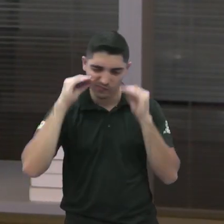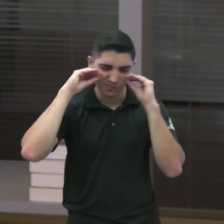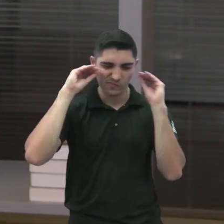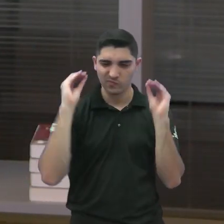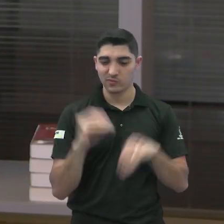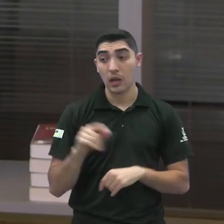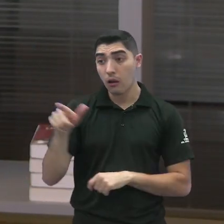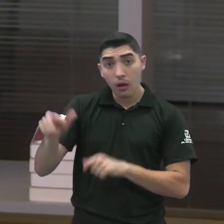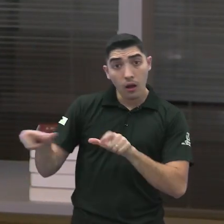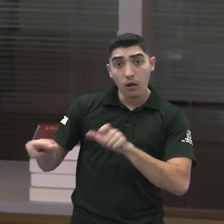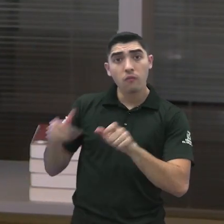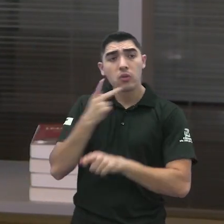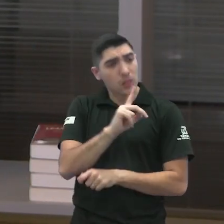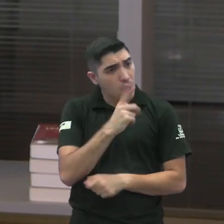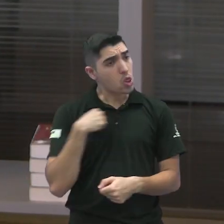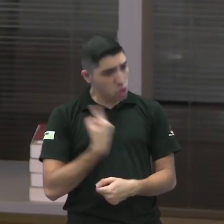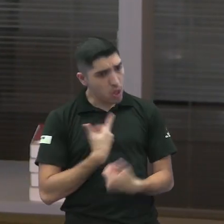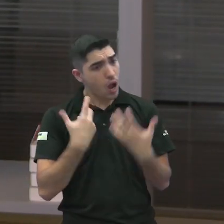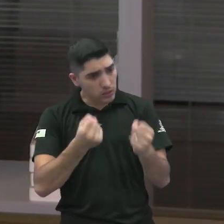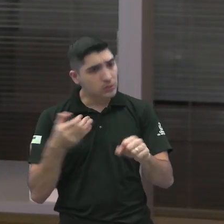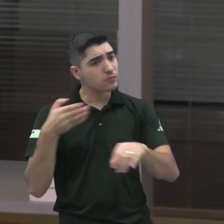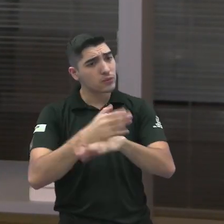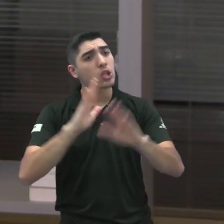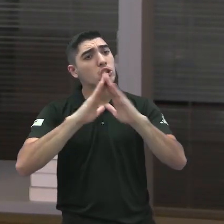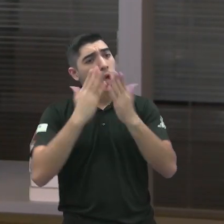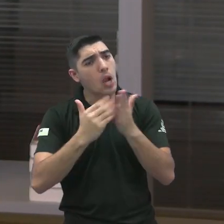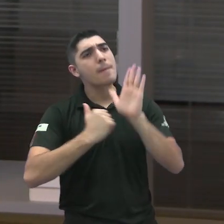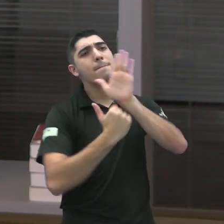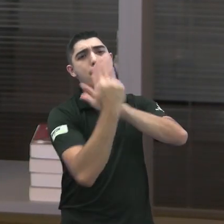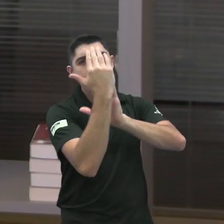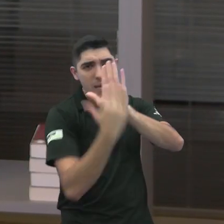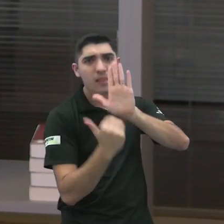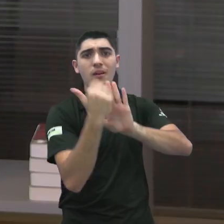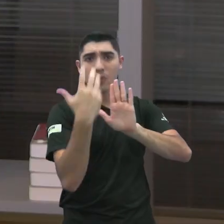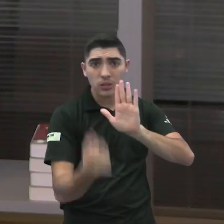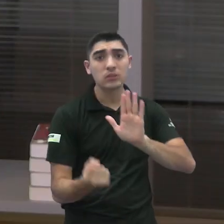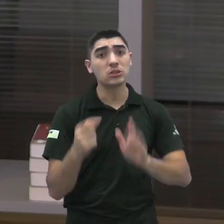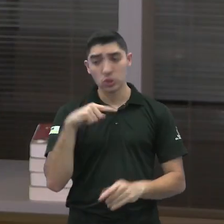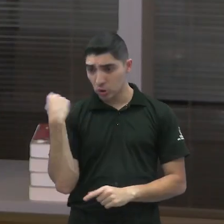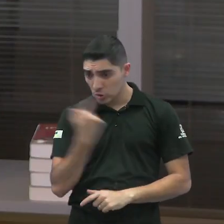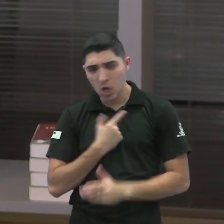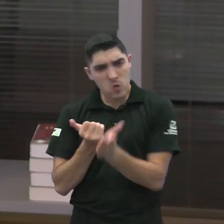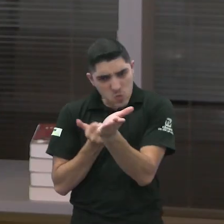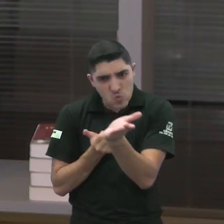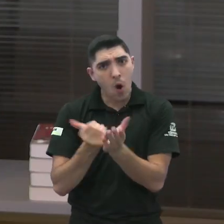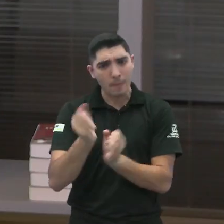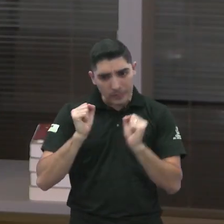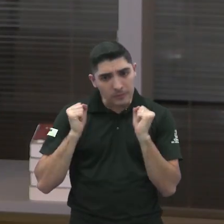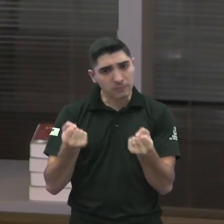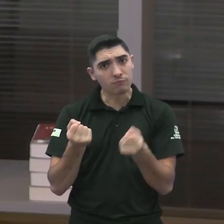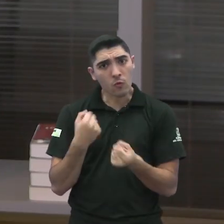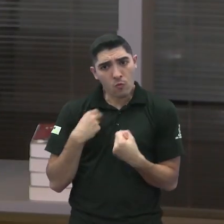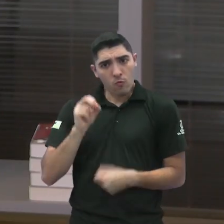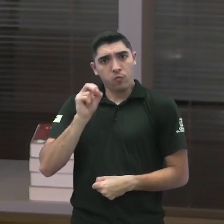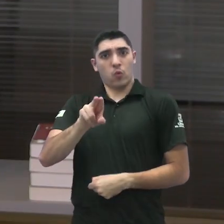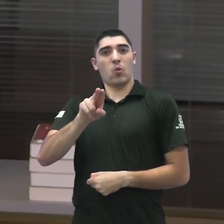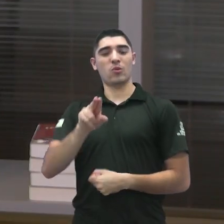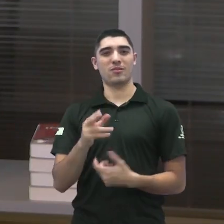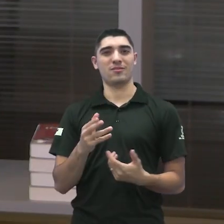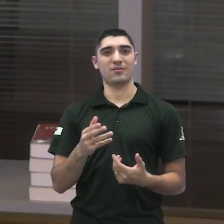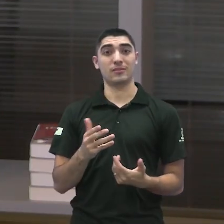Paula, se você quiser que a gente vá, pinte a escola, ou que a gente faça tudo do zero, a gente vai